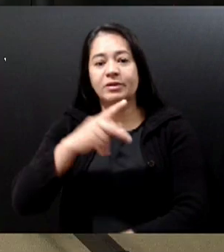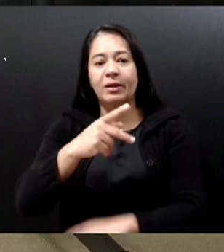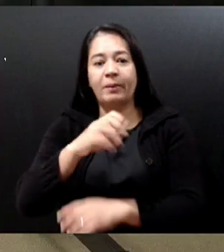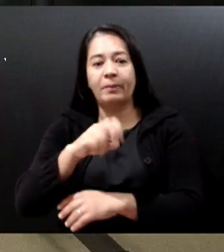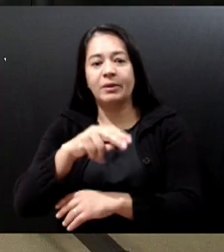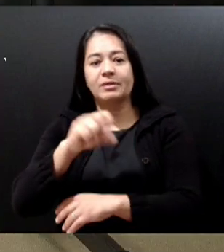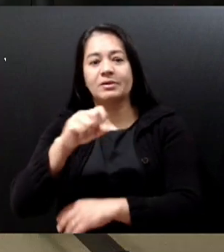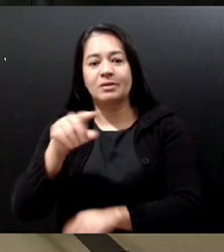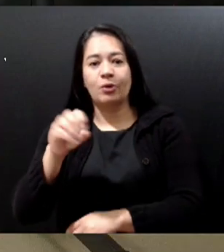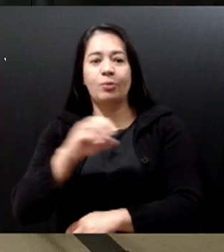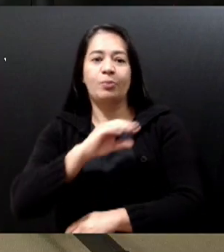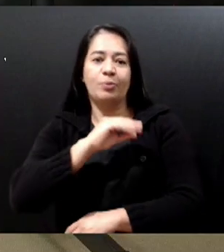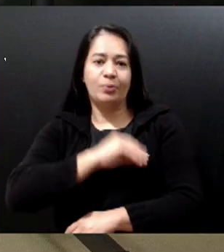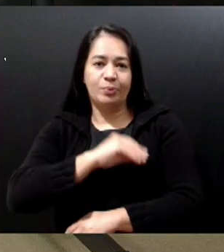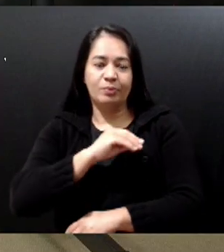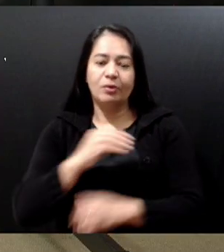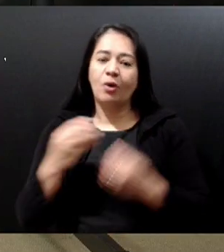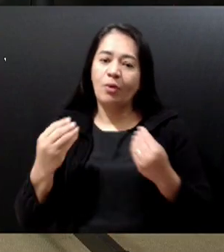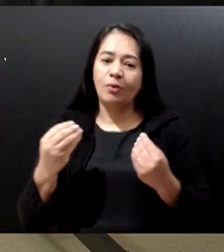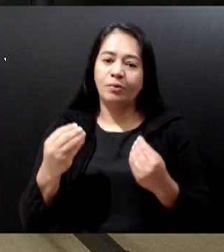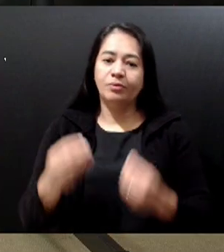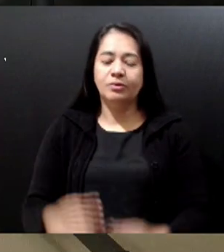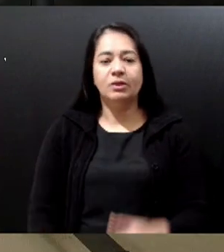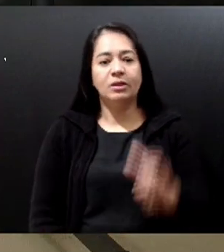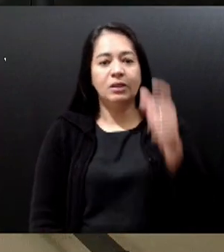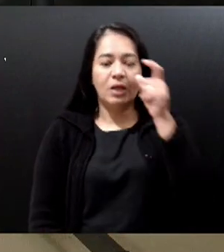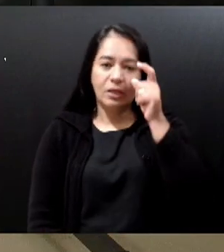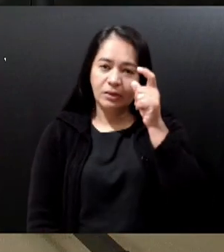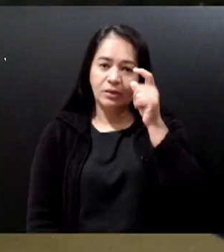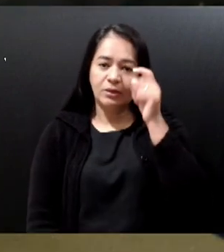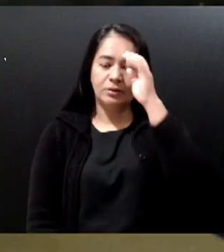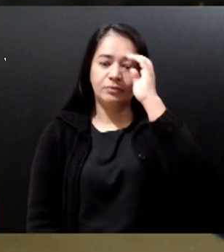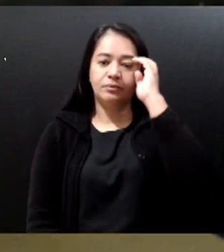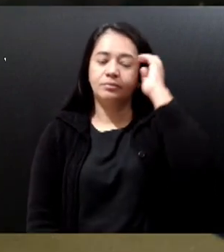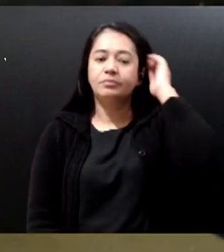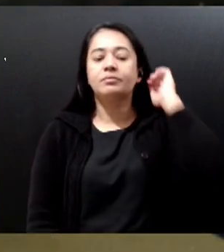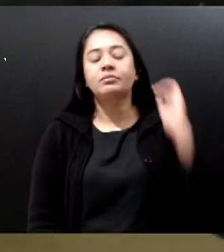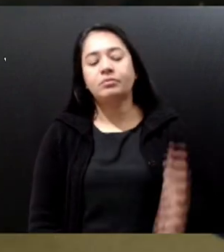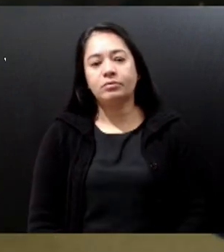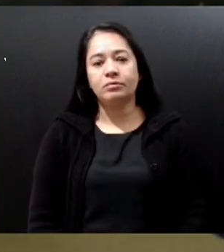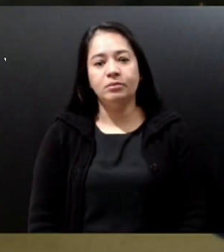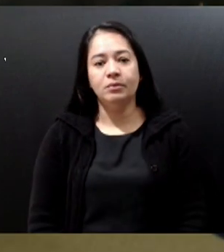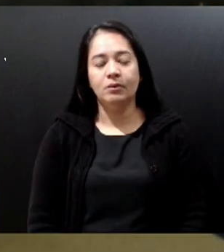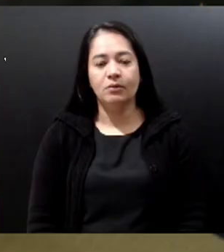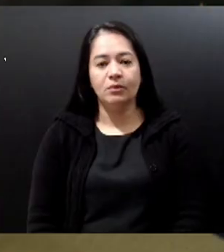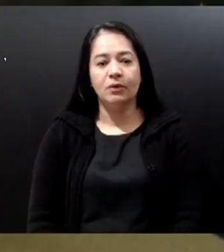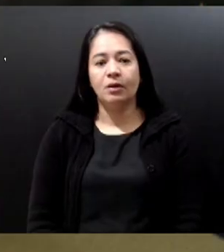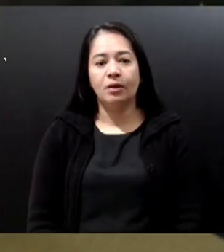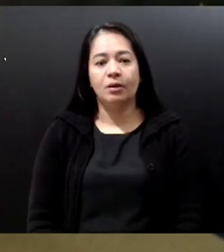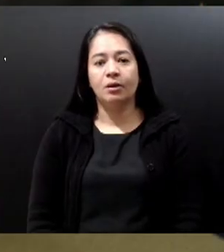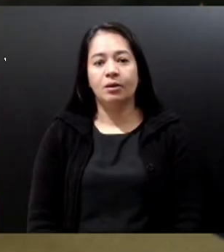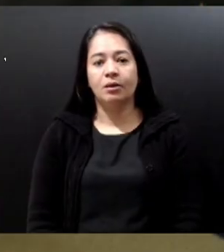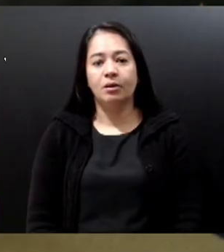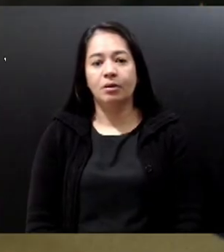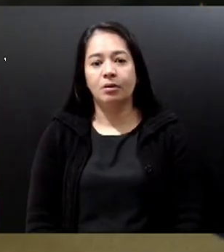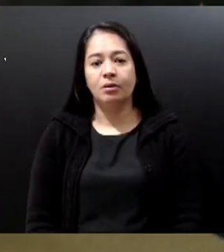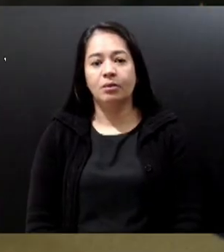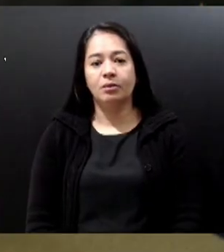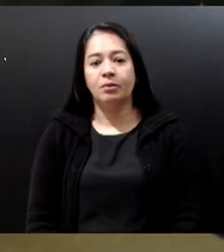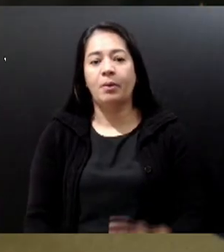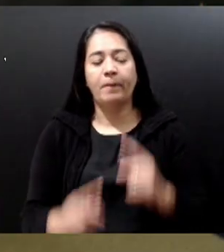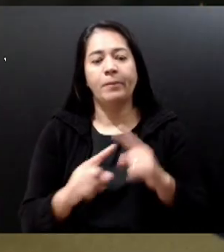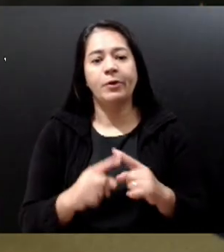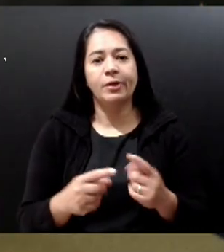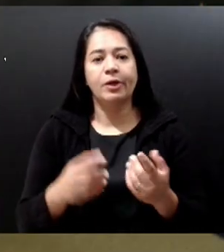Olha só, né? Interessante esse caso e traz um exemplo, então, da